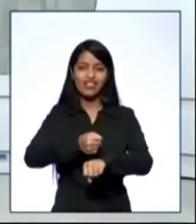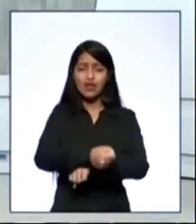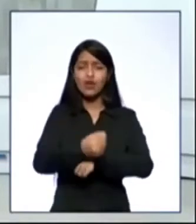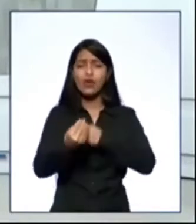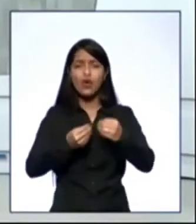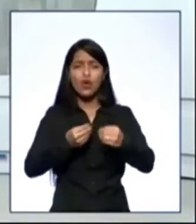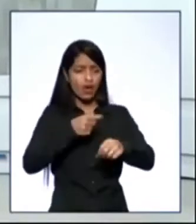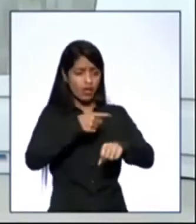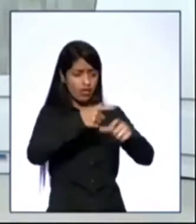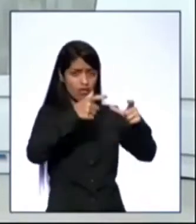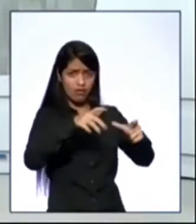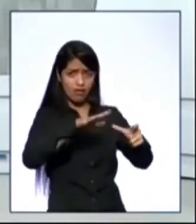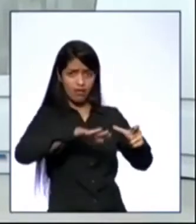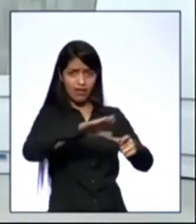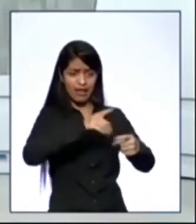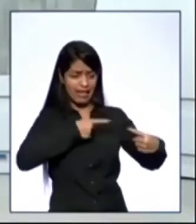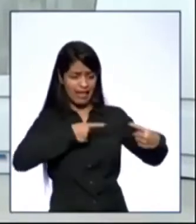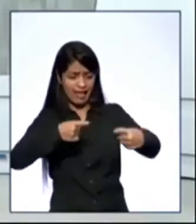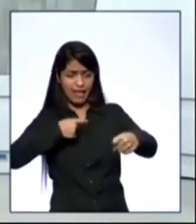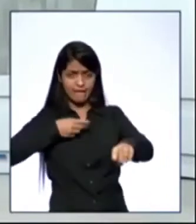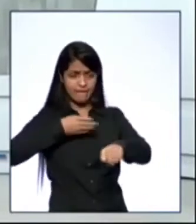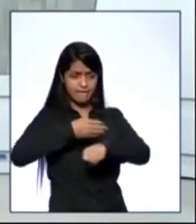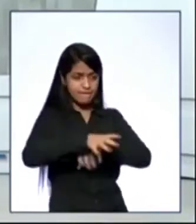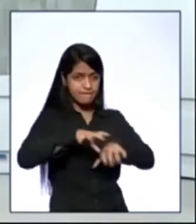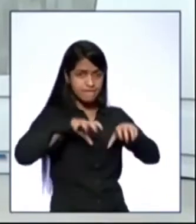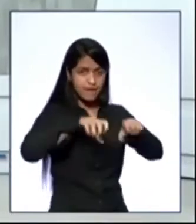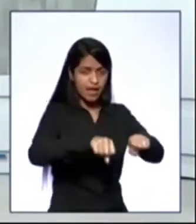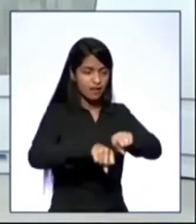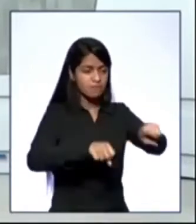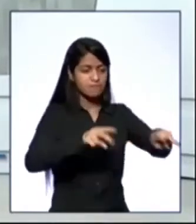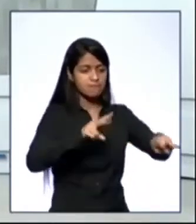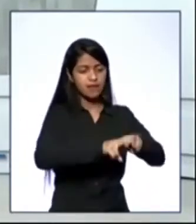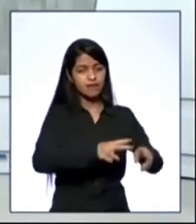conquistas. Você precisa diretamente, repito,